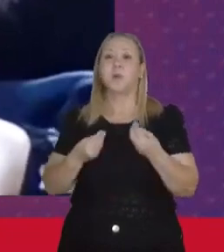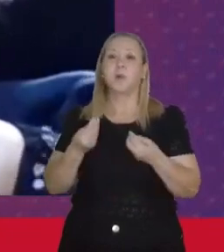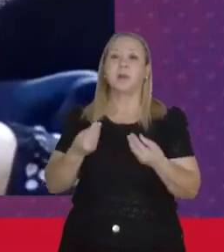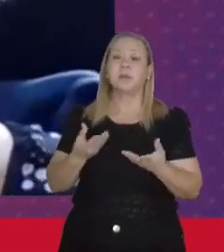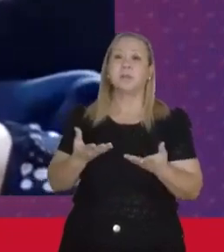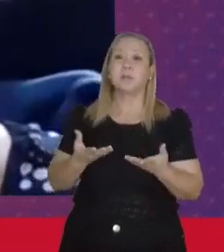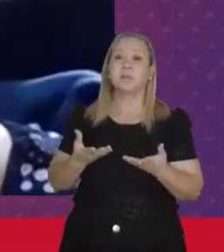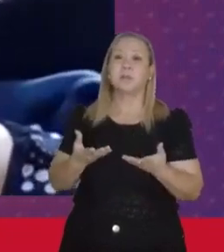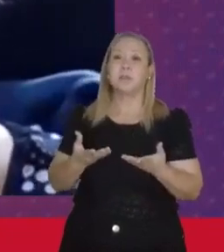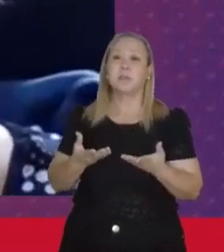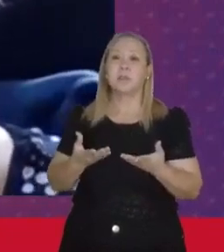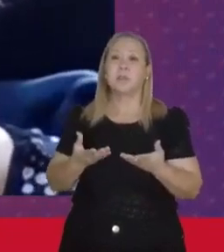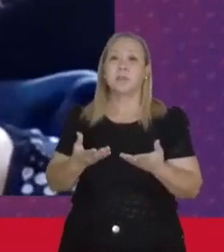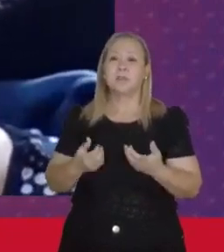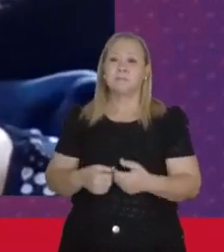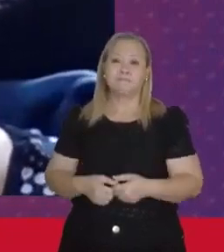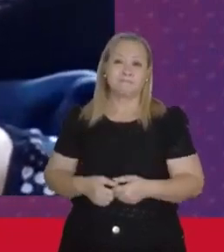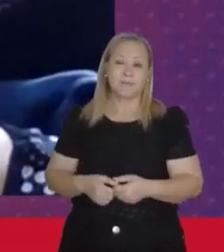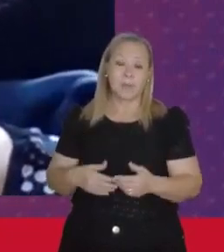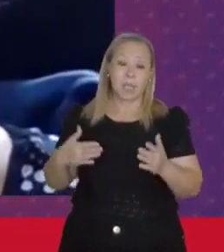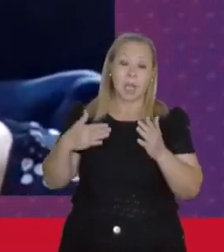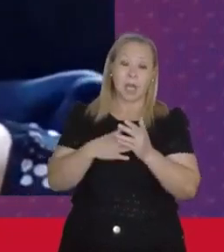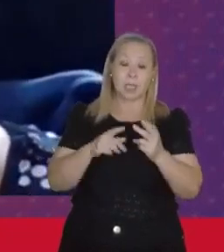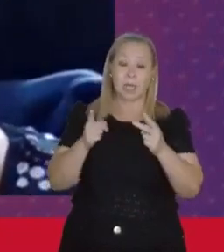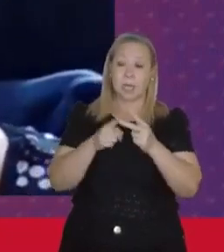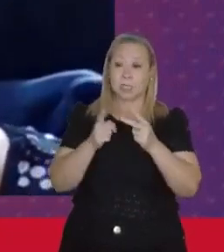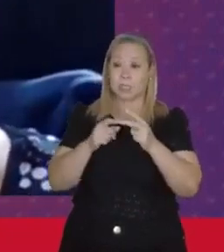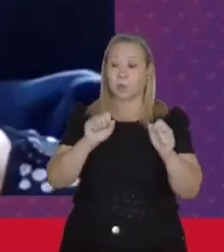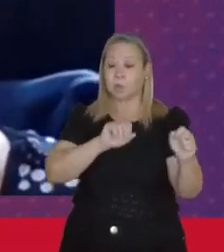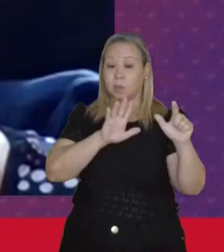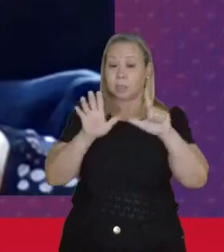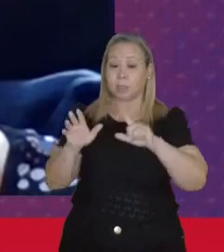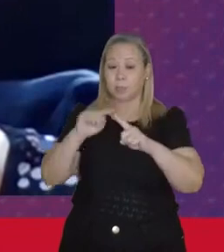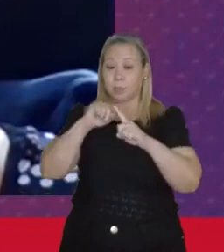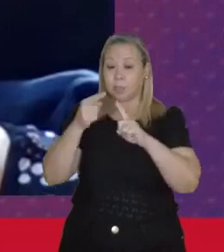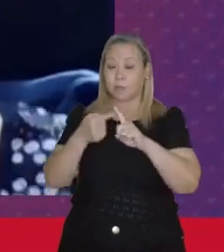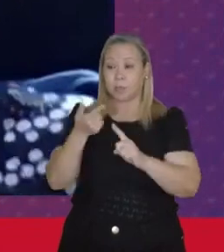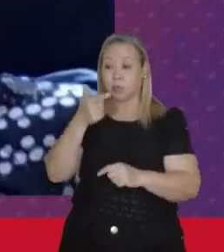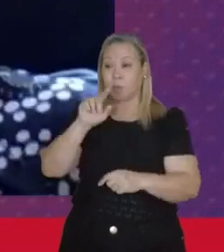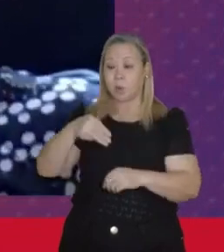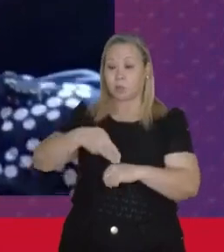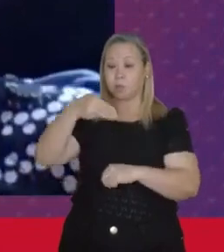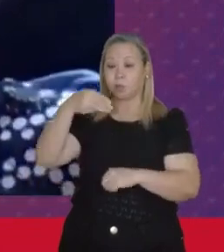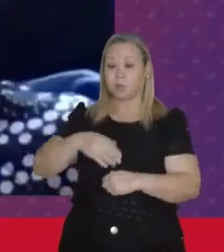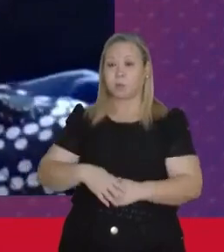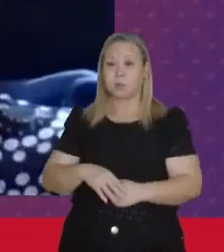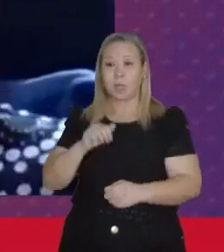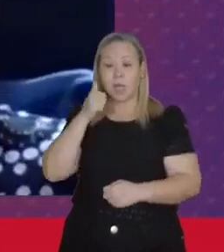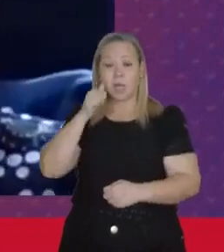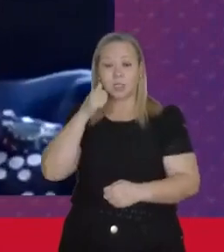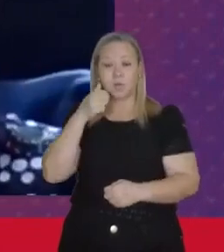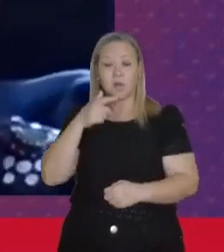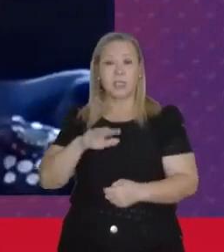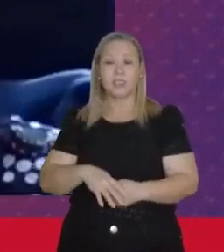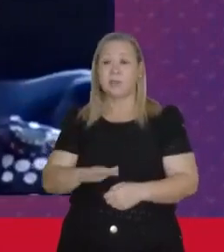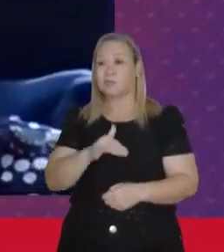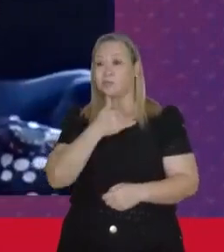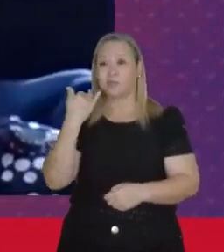a 12ª semana da gravidez, por outros motivos. As mulheres seriam